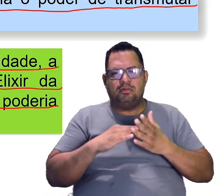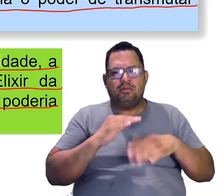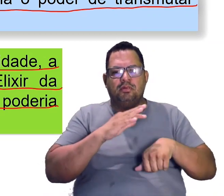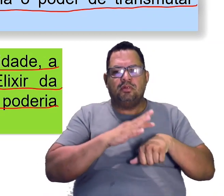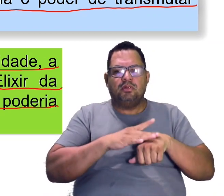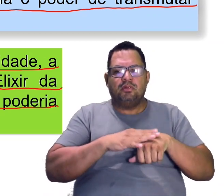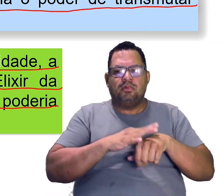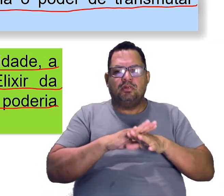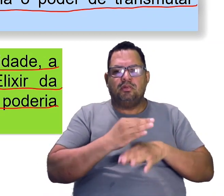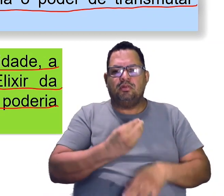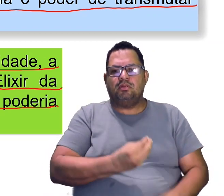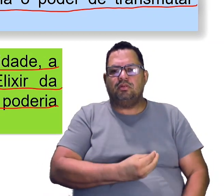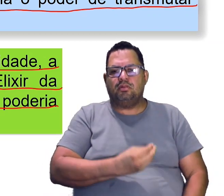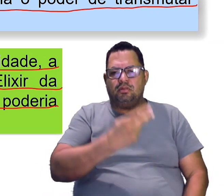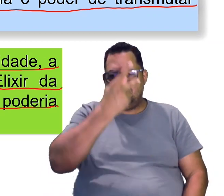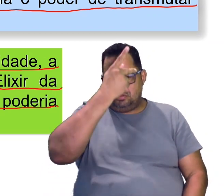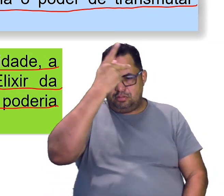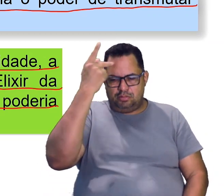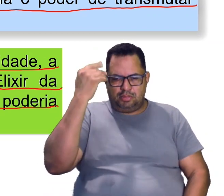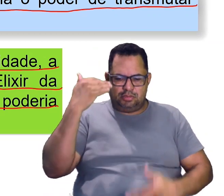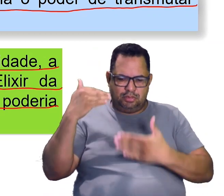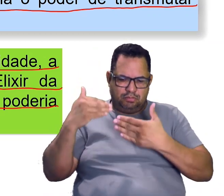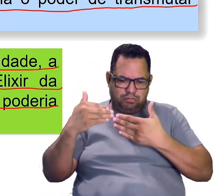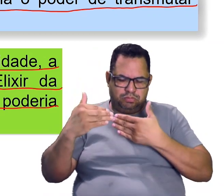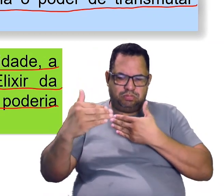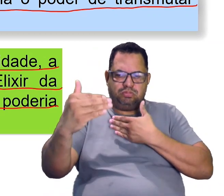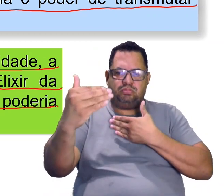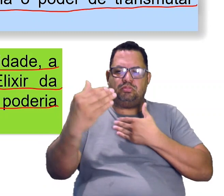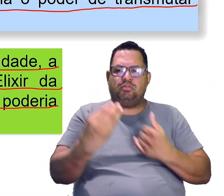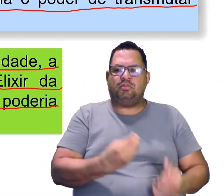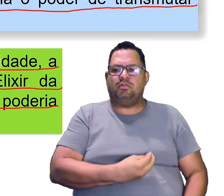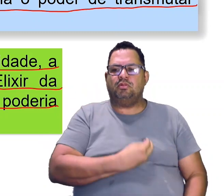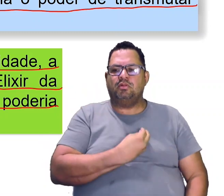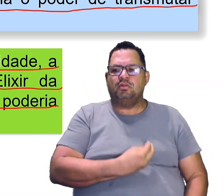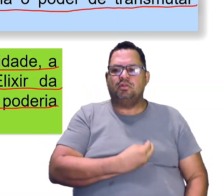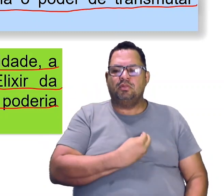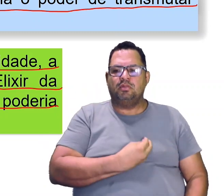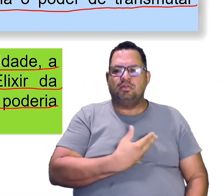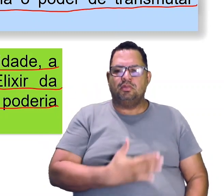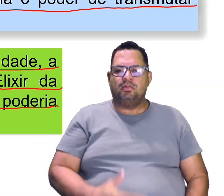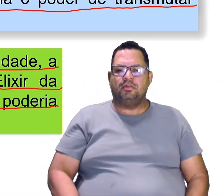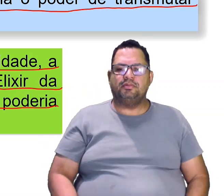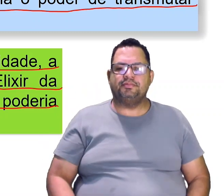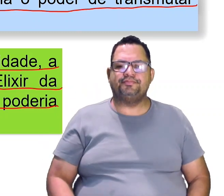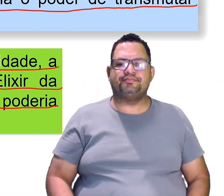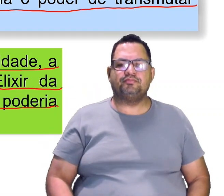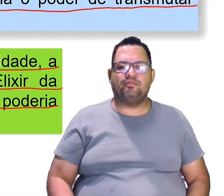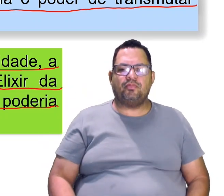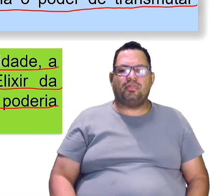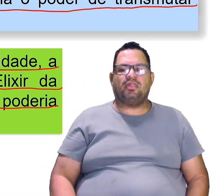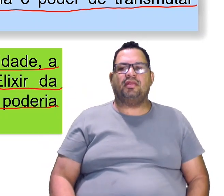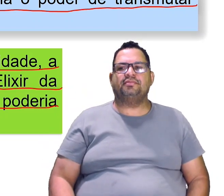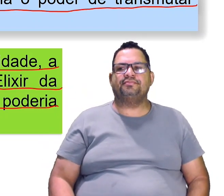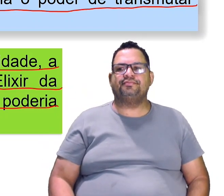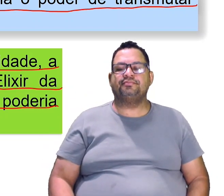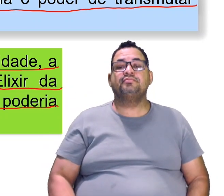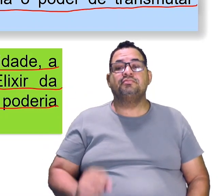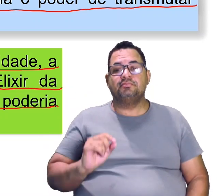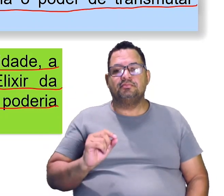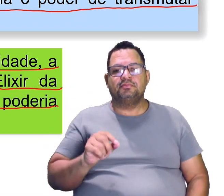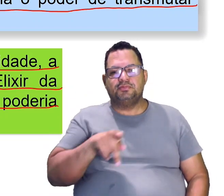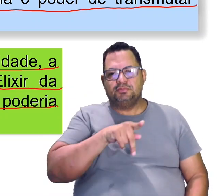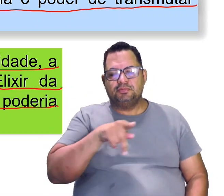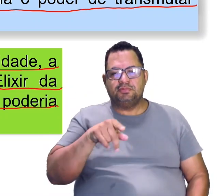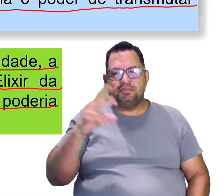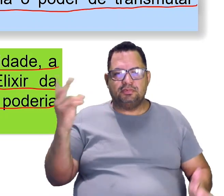aí a pessoa vivia muito mais. Então, daí atribuíram o que chamou de elixir de longa vida. Foi isso mesmo, professora